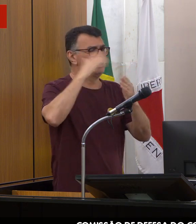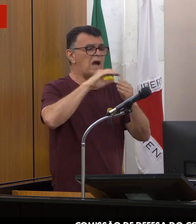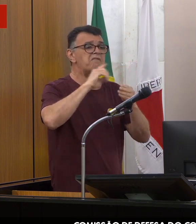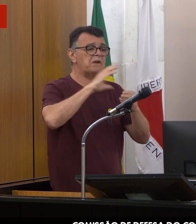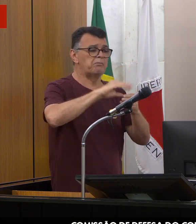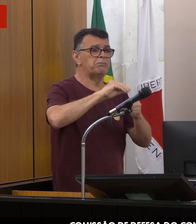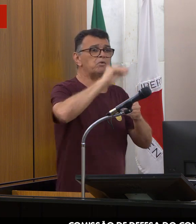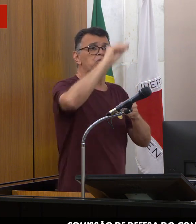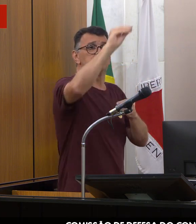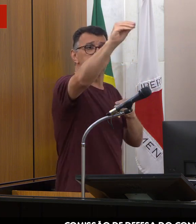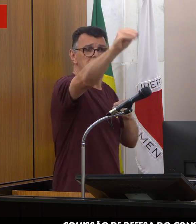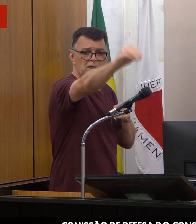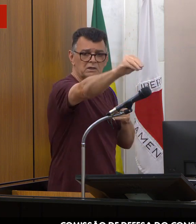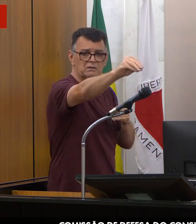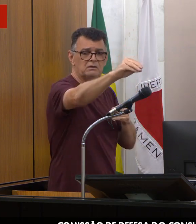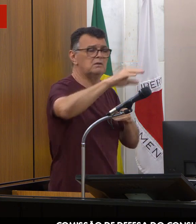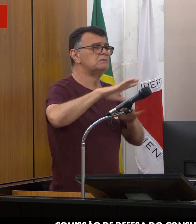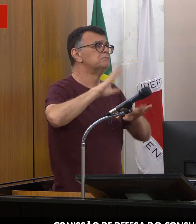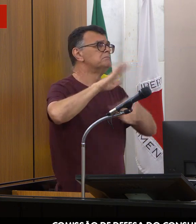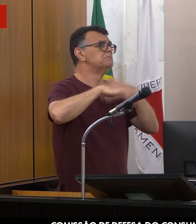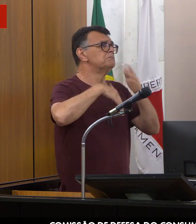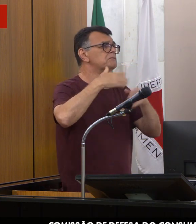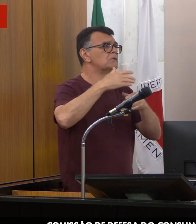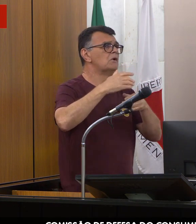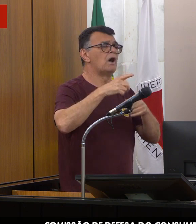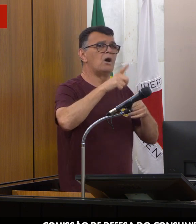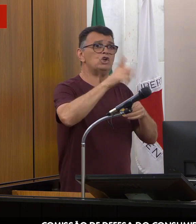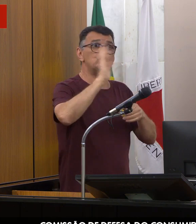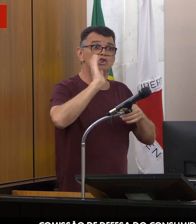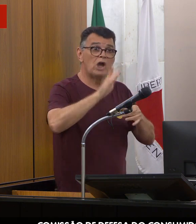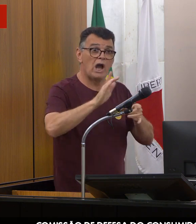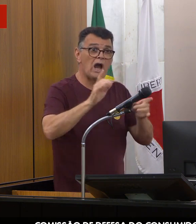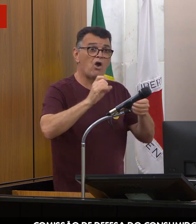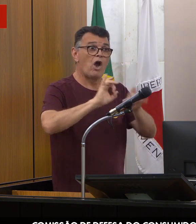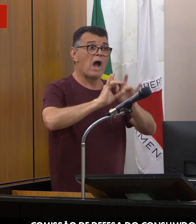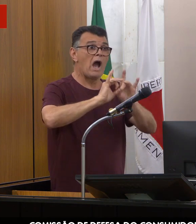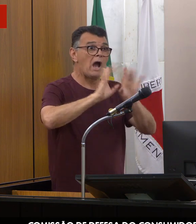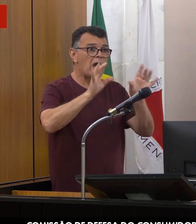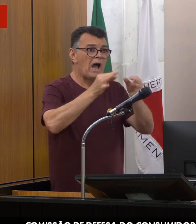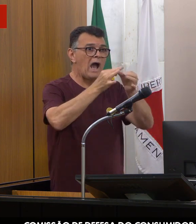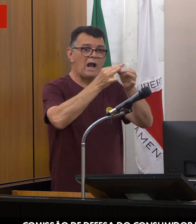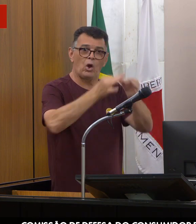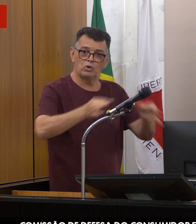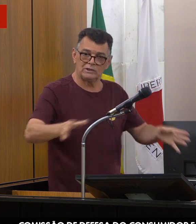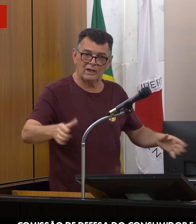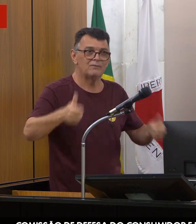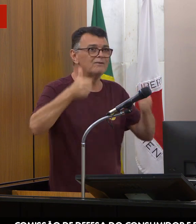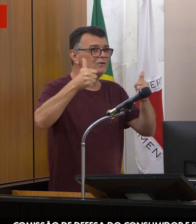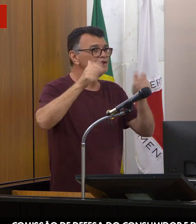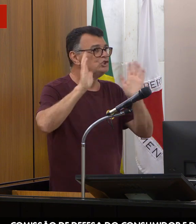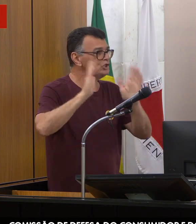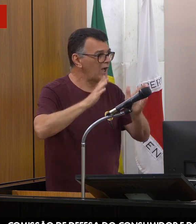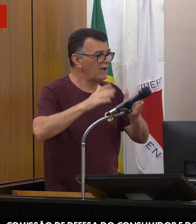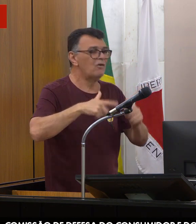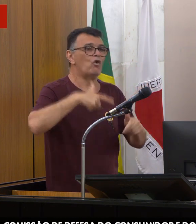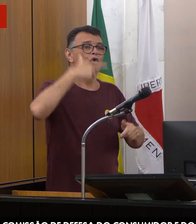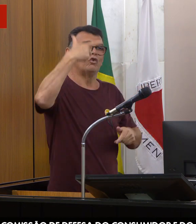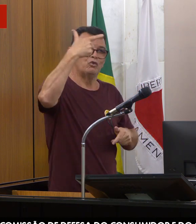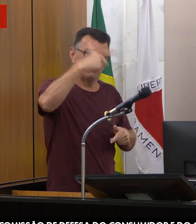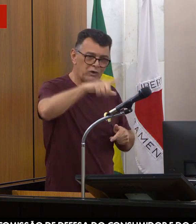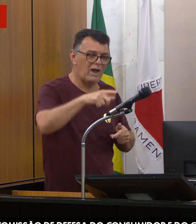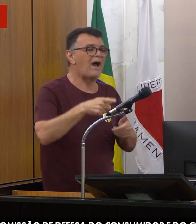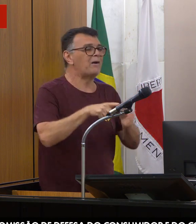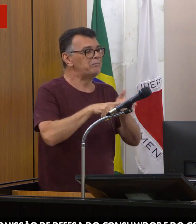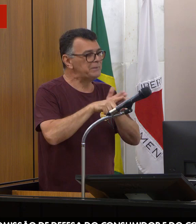e após uns quatro meses mais ou menos eles se mudaram para a mesma região um lugar